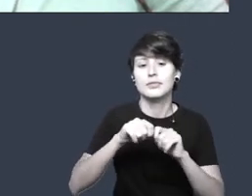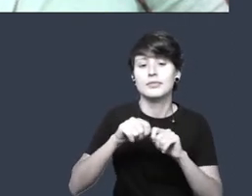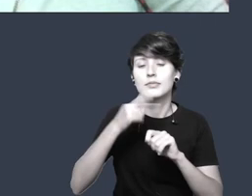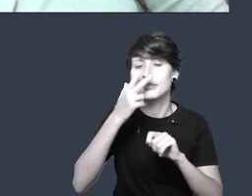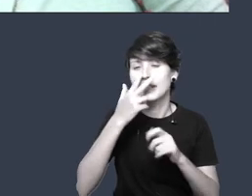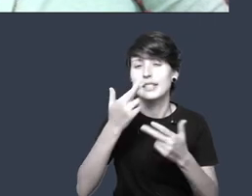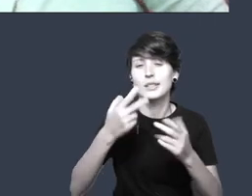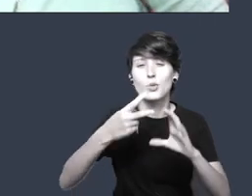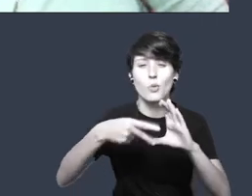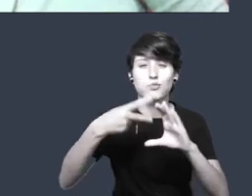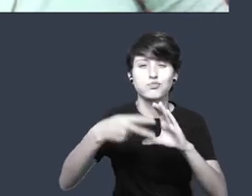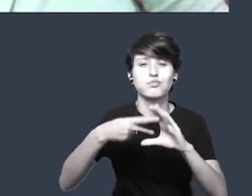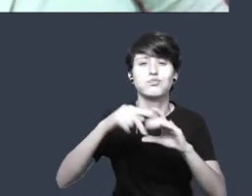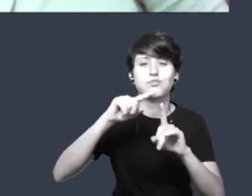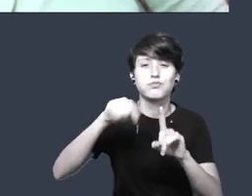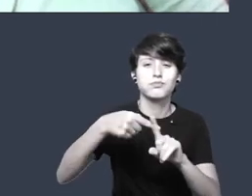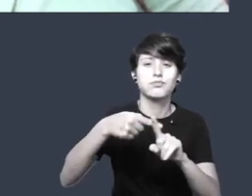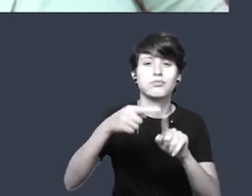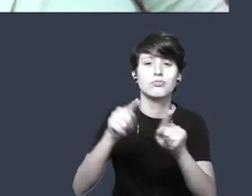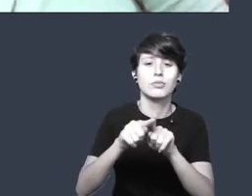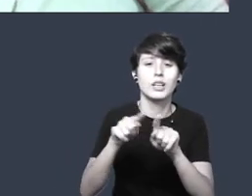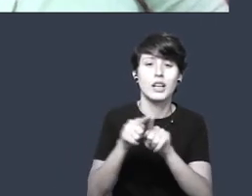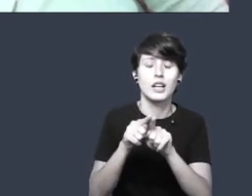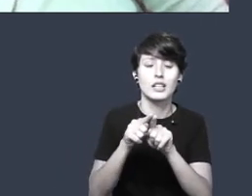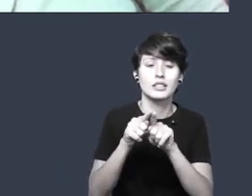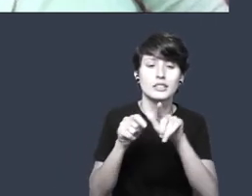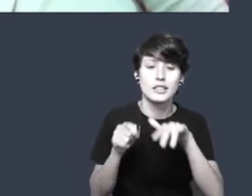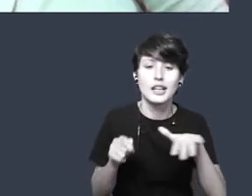ouvidoria também, a parte de